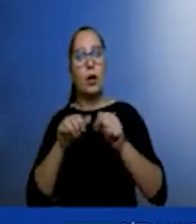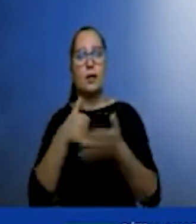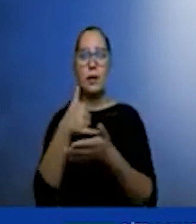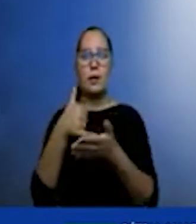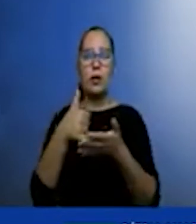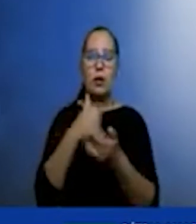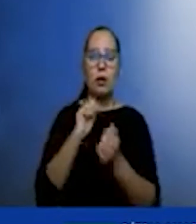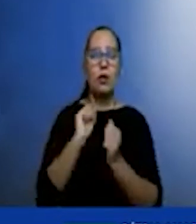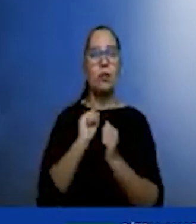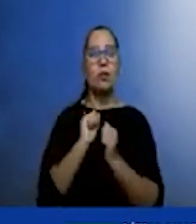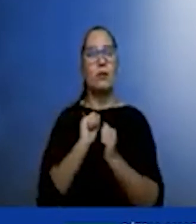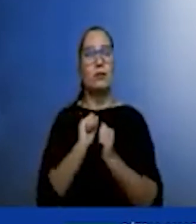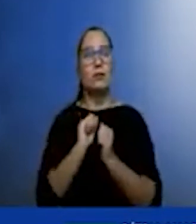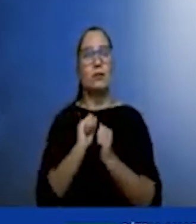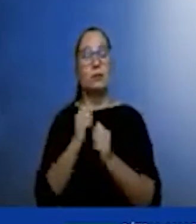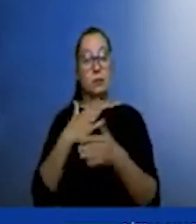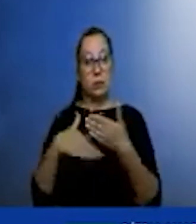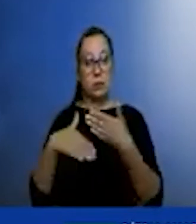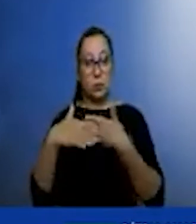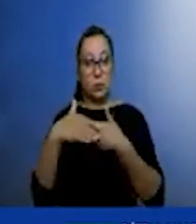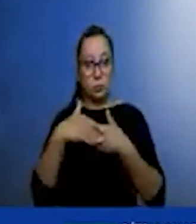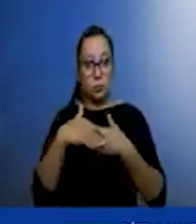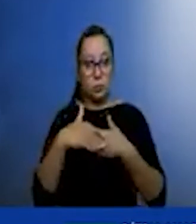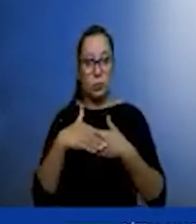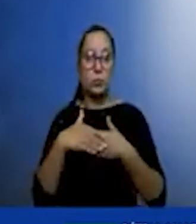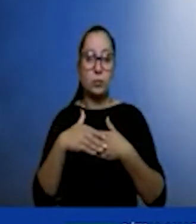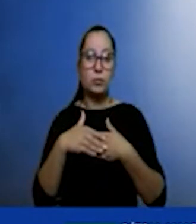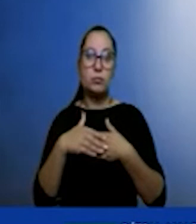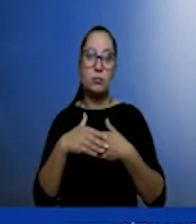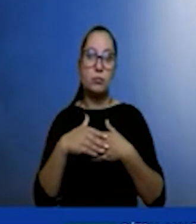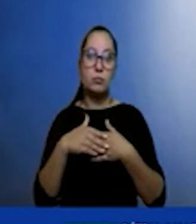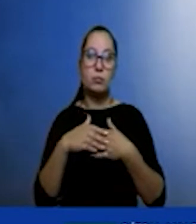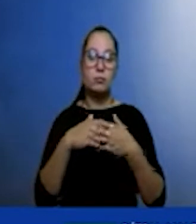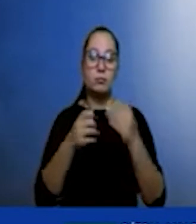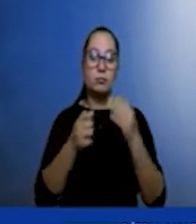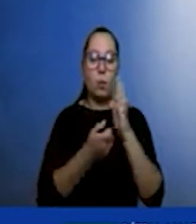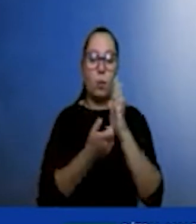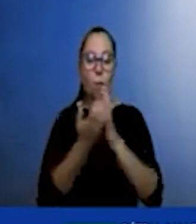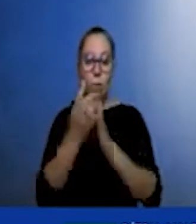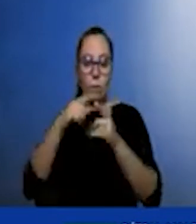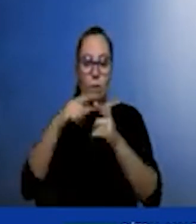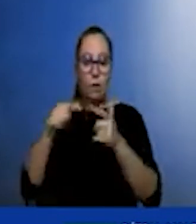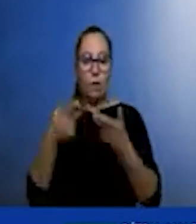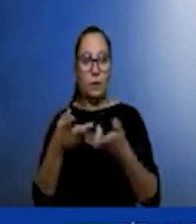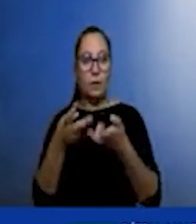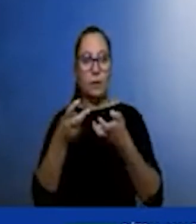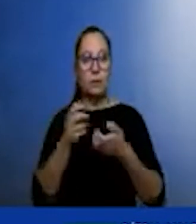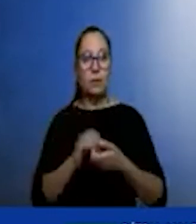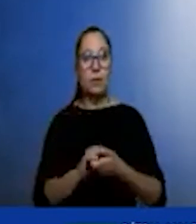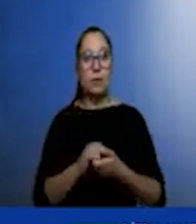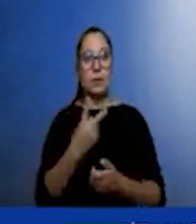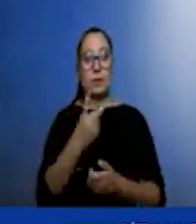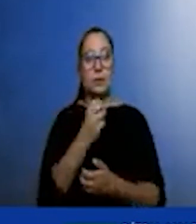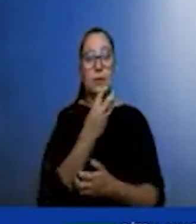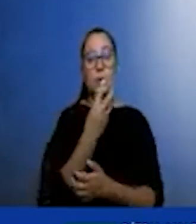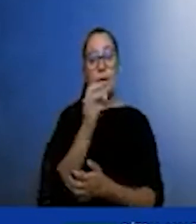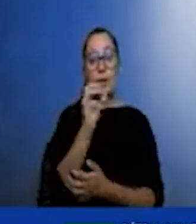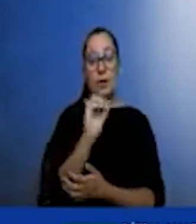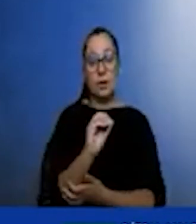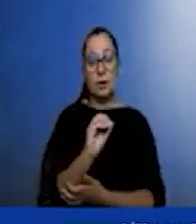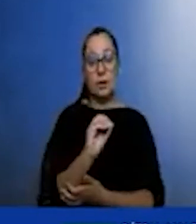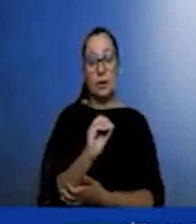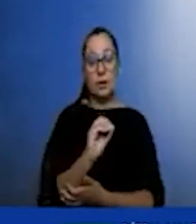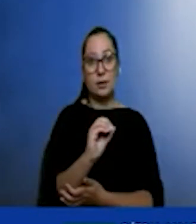né? Tudo isso, também pelas estimativas que a gente vê, em 2030, você